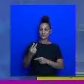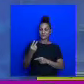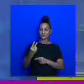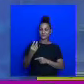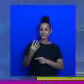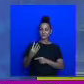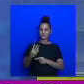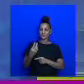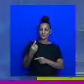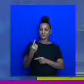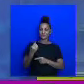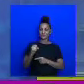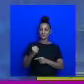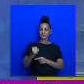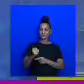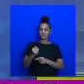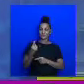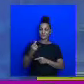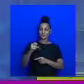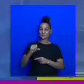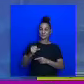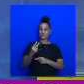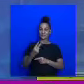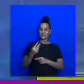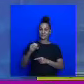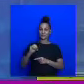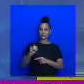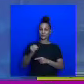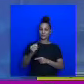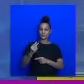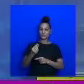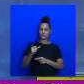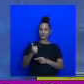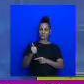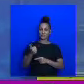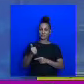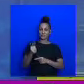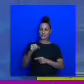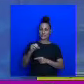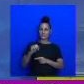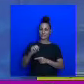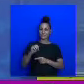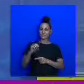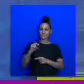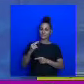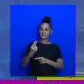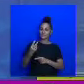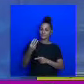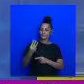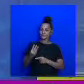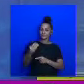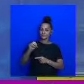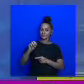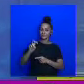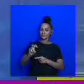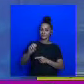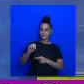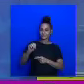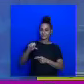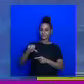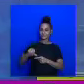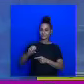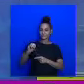24, 18, 19, 20, 11, 23, 05,